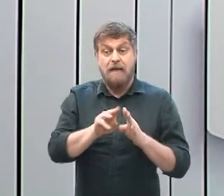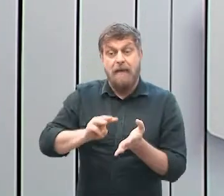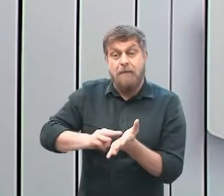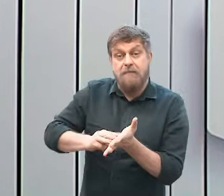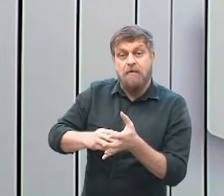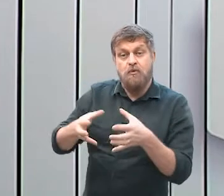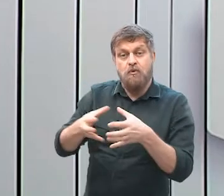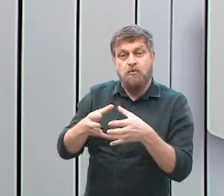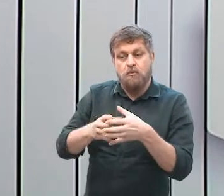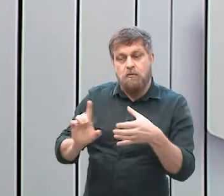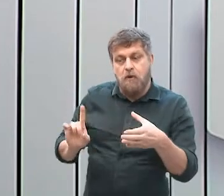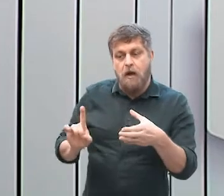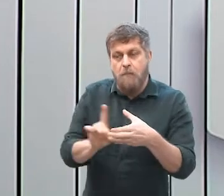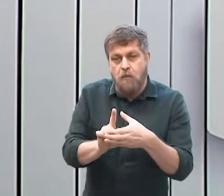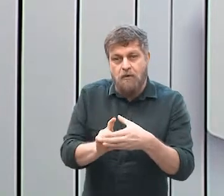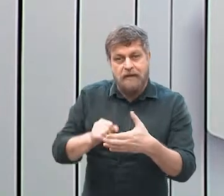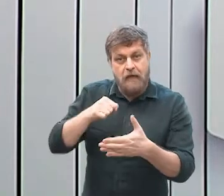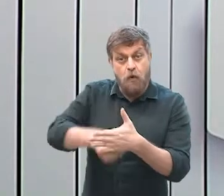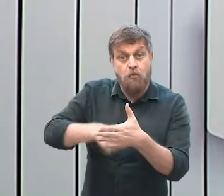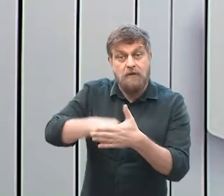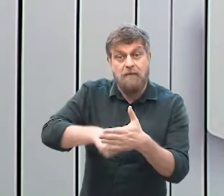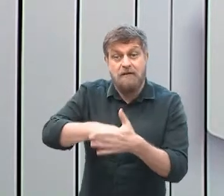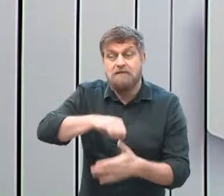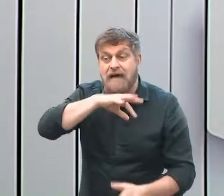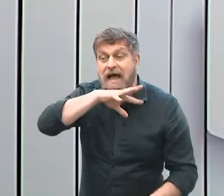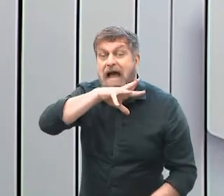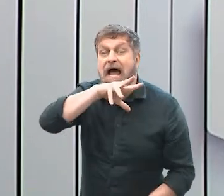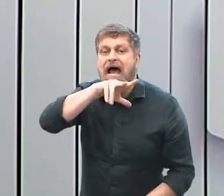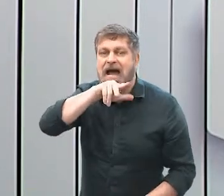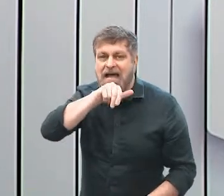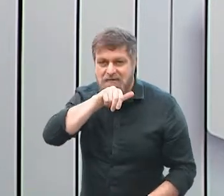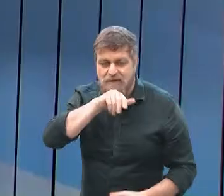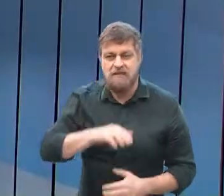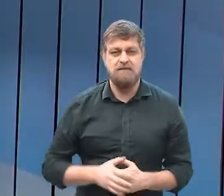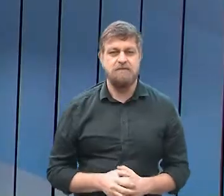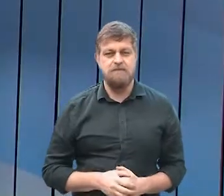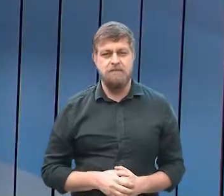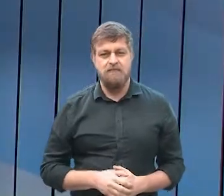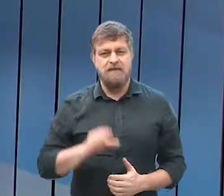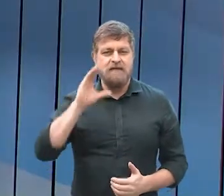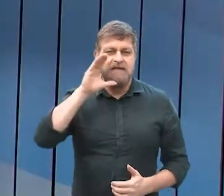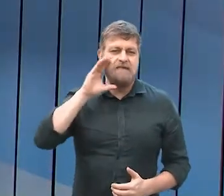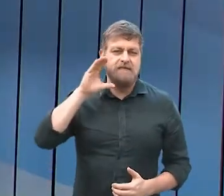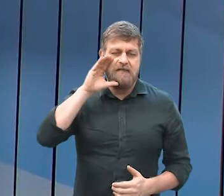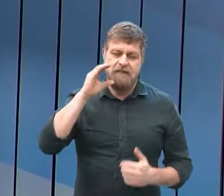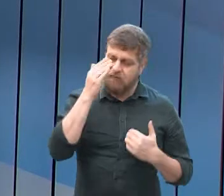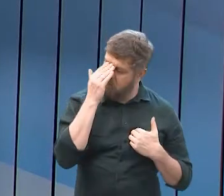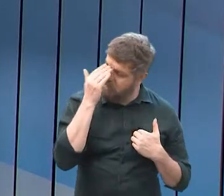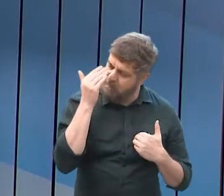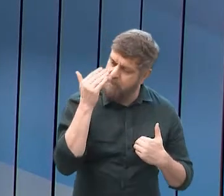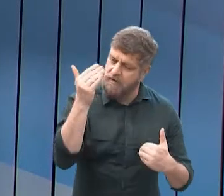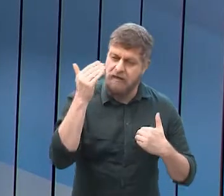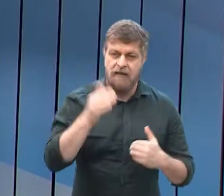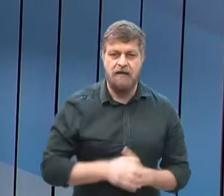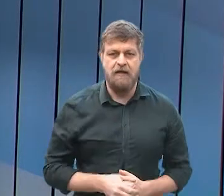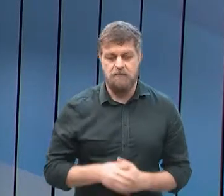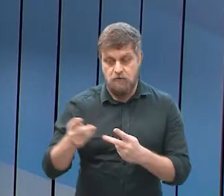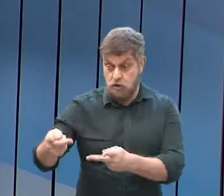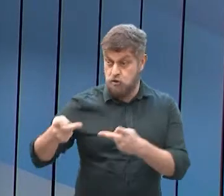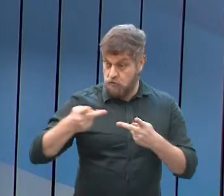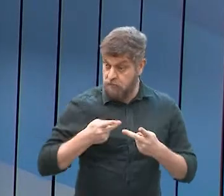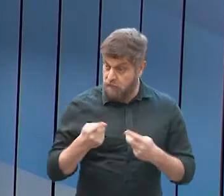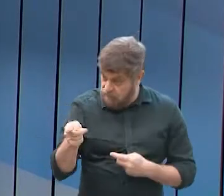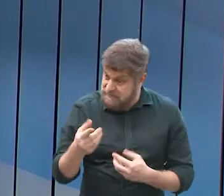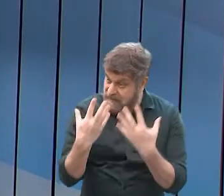da Comissão de Proteção e Defesa dos Direitos dos Animais. Luiz Henrique Cirilo, muito obrigado por ter aceito o convite